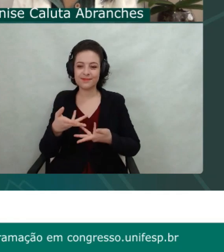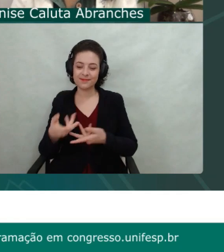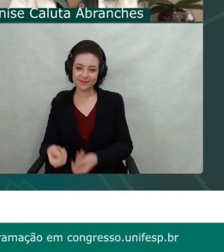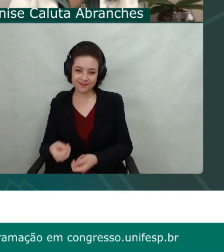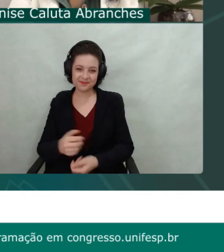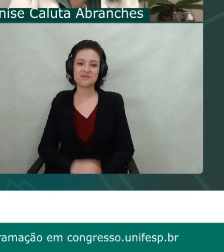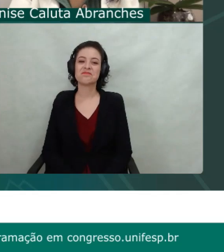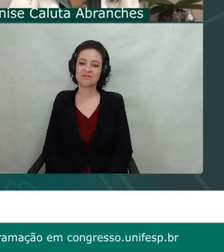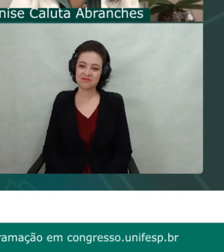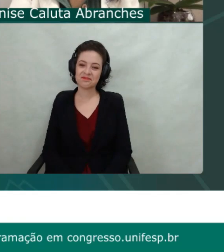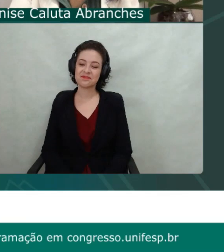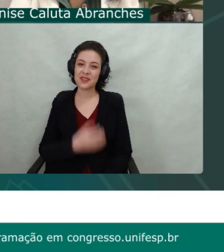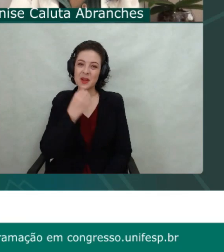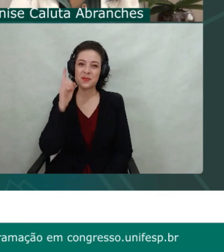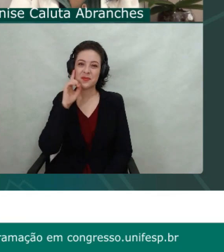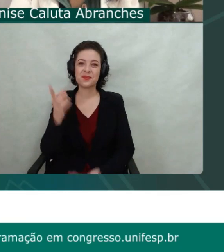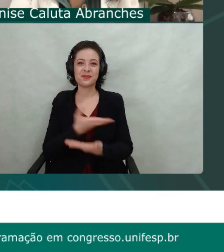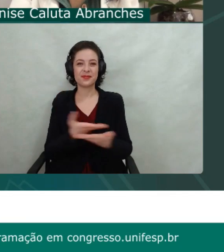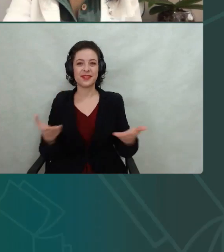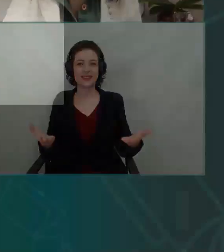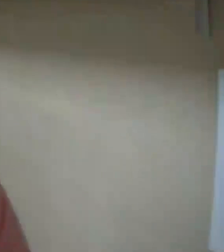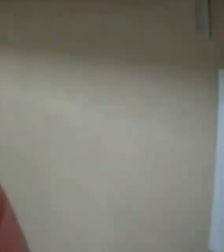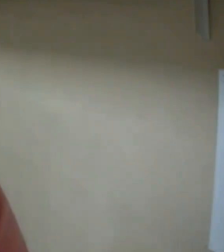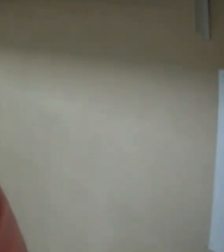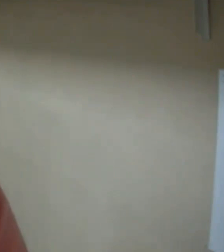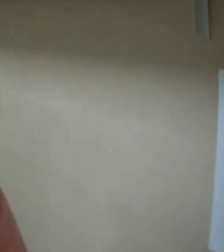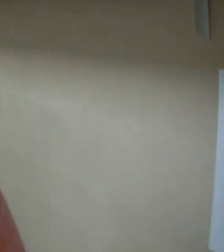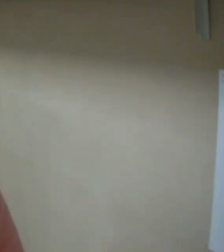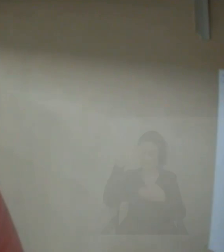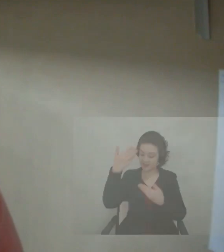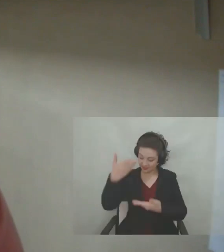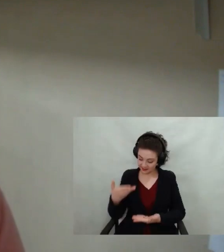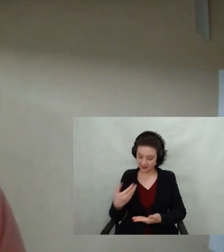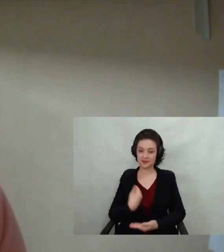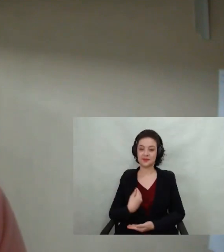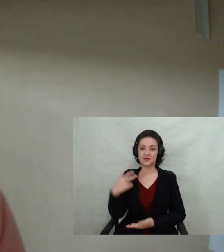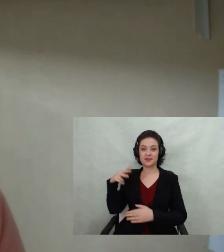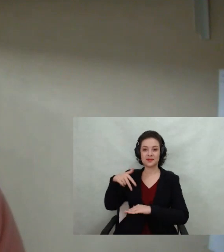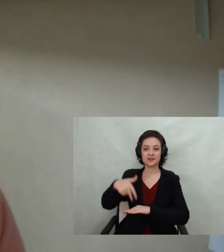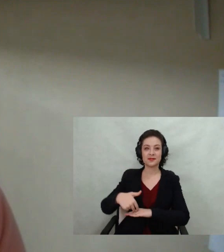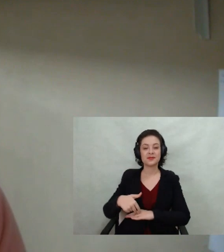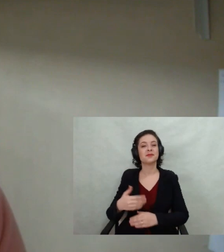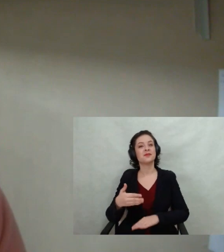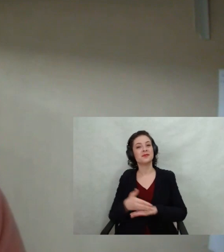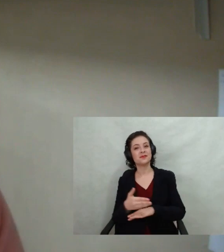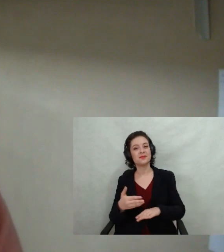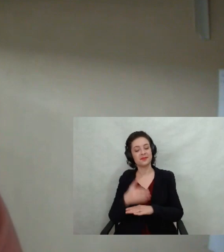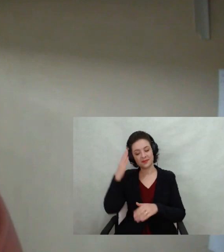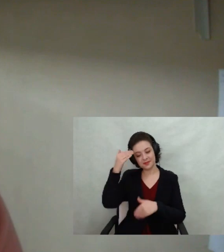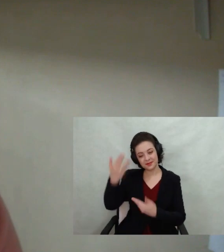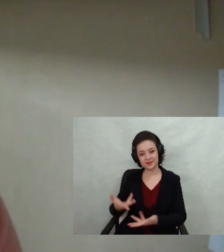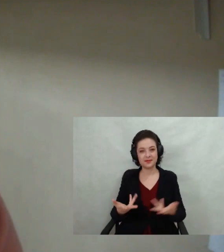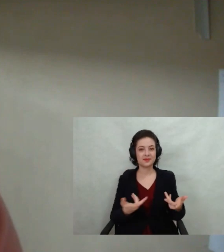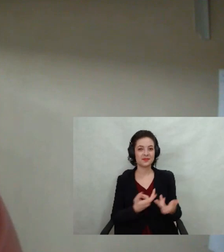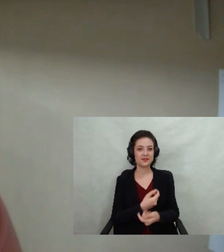Bom dia a todos. E é uma honra para mim estar aqui participando desta importante mesa sobre